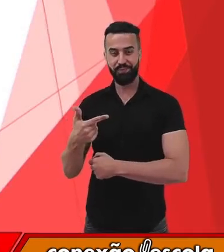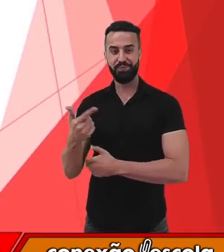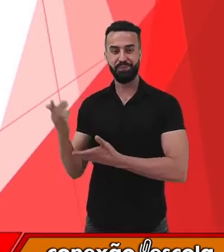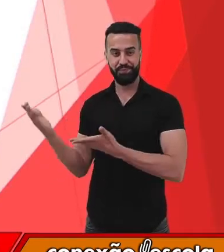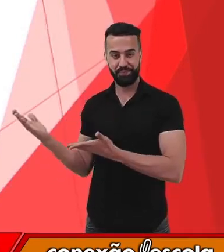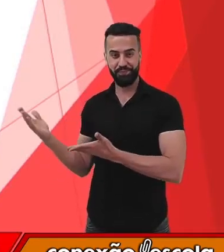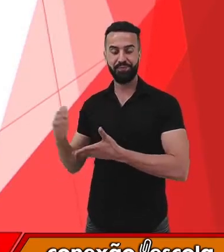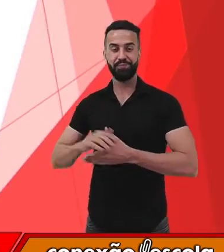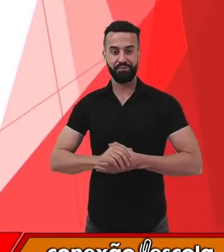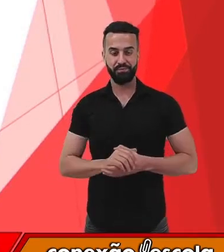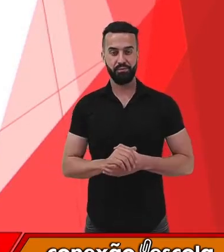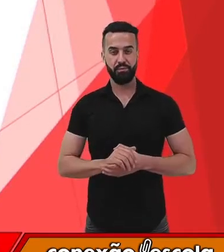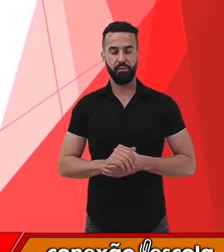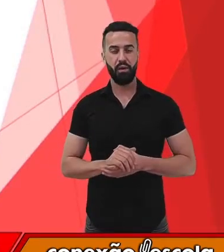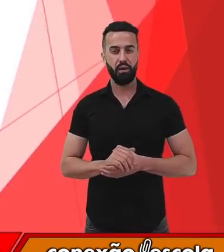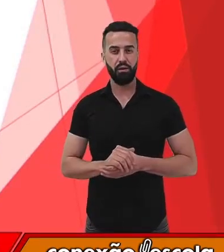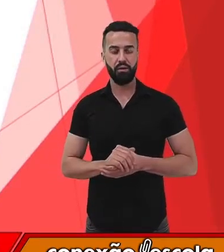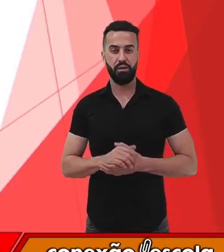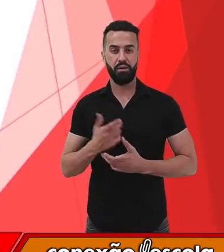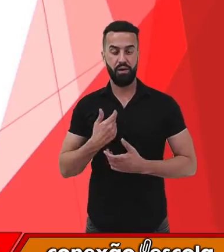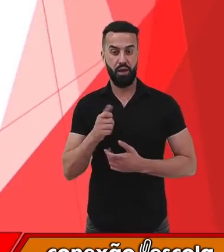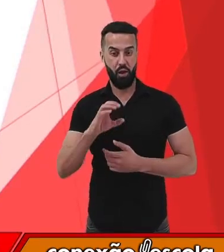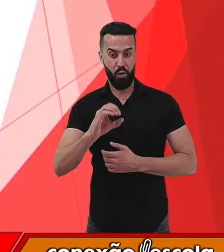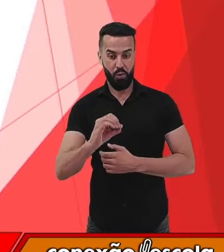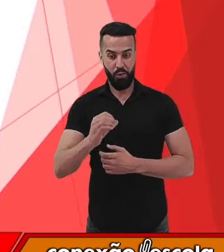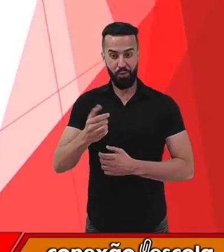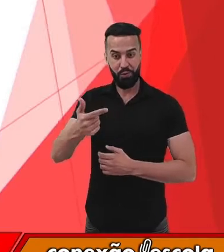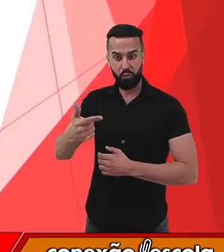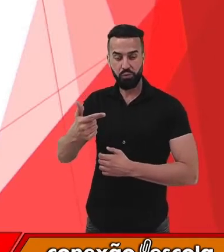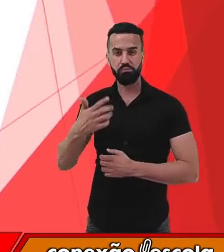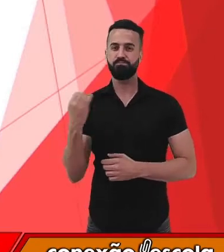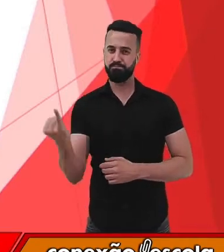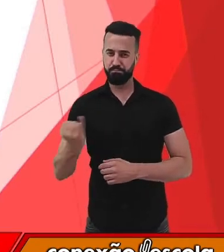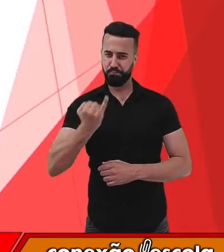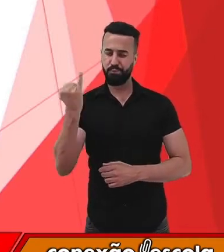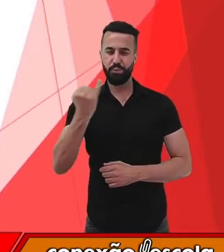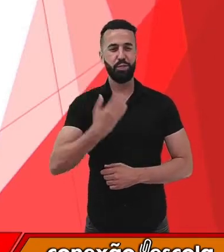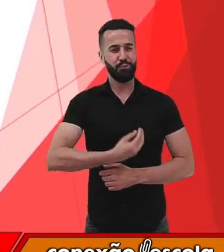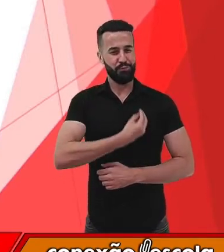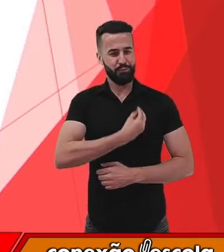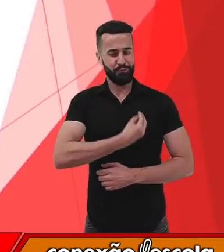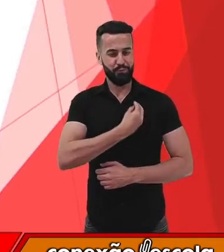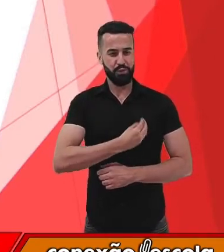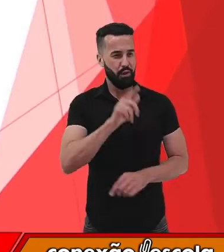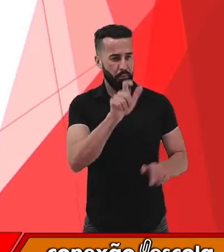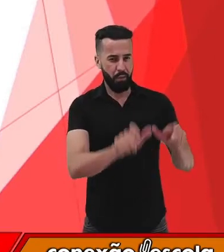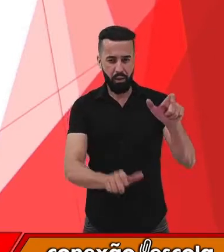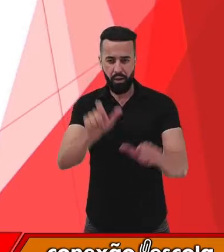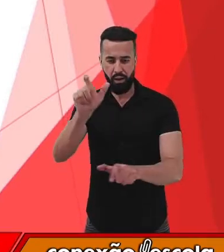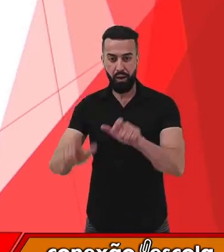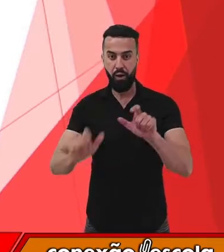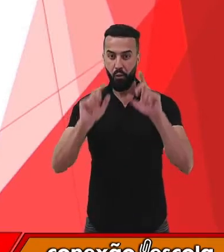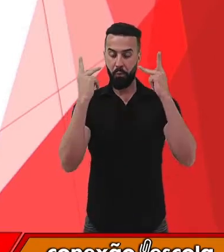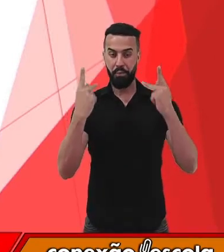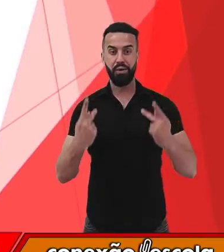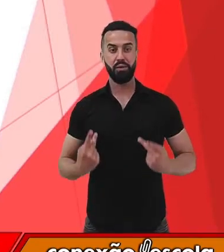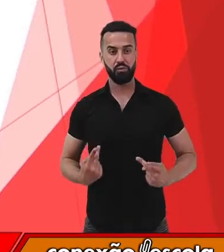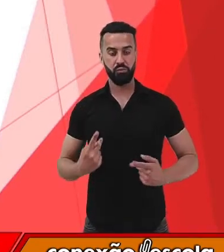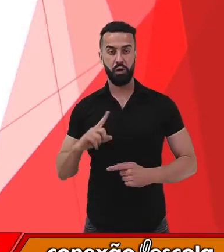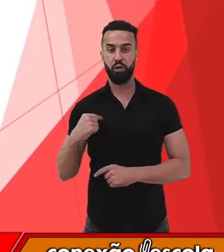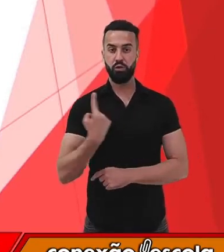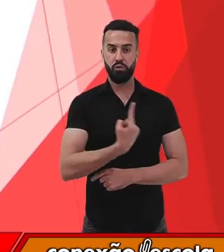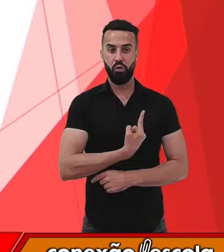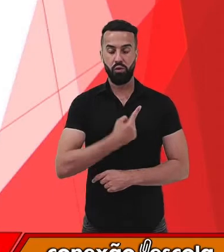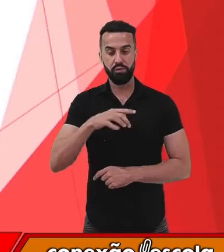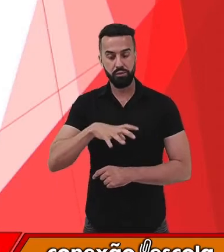Esse gás oxigênio é extremamente importante para a vida dos seres vivos. E ele, quando nós inspiramos, ele